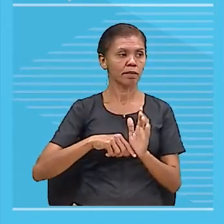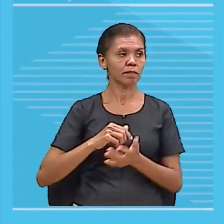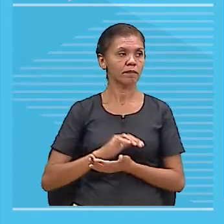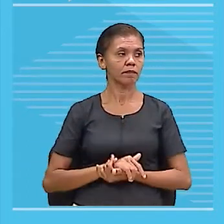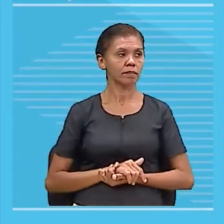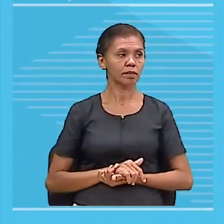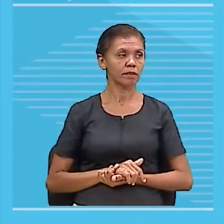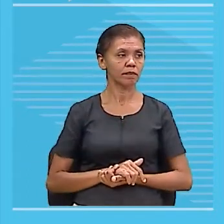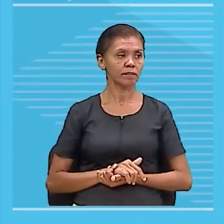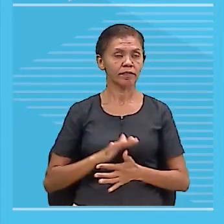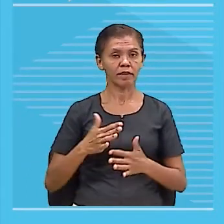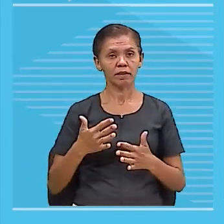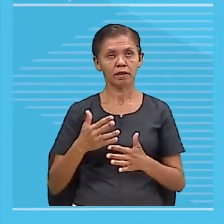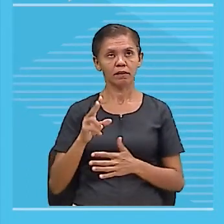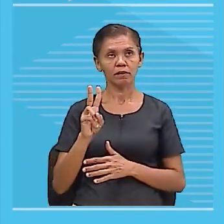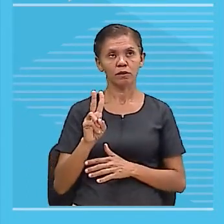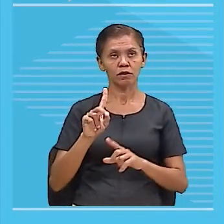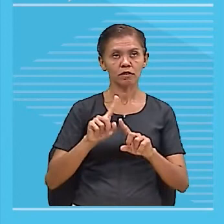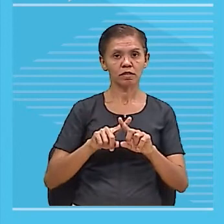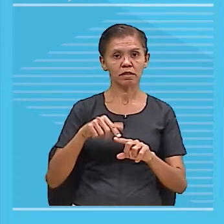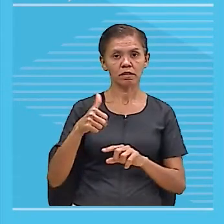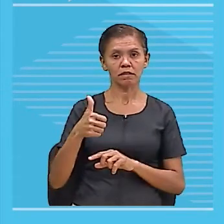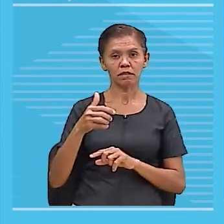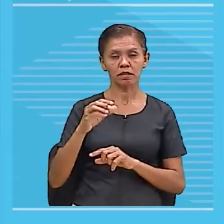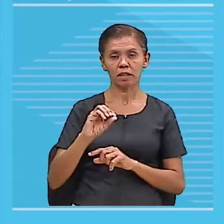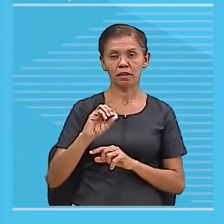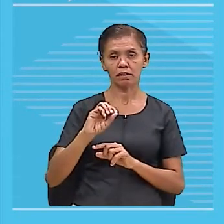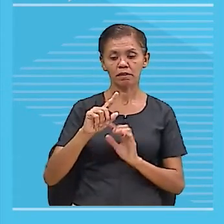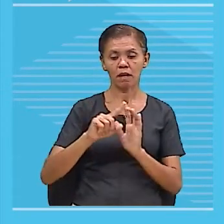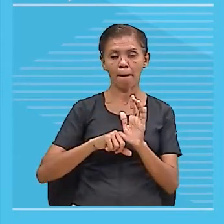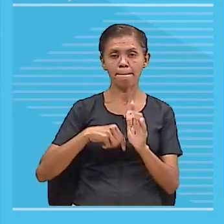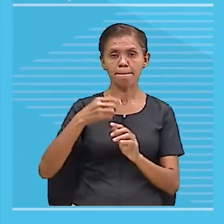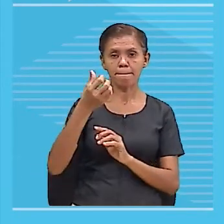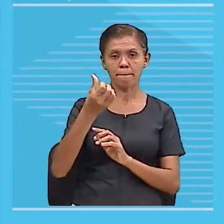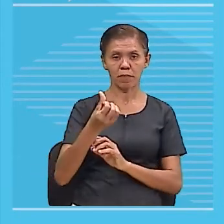2 vezes 10 a menos 6.